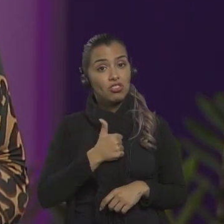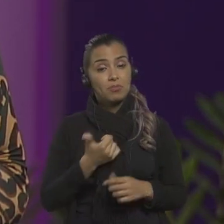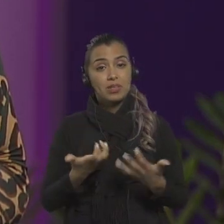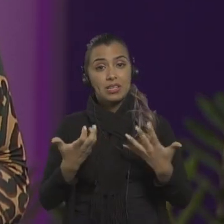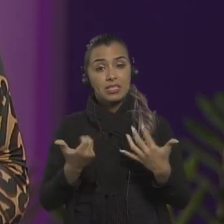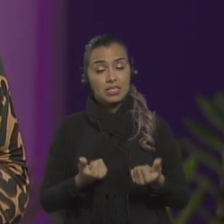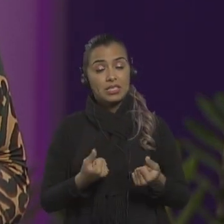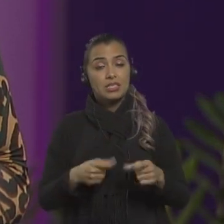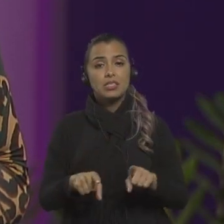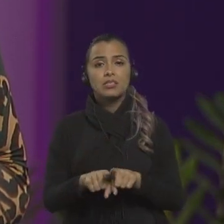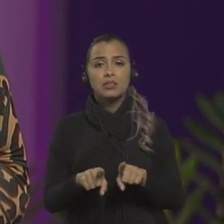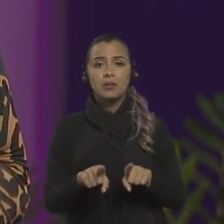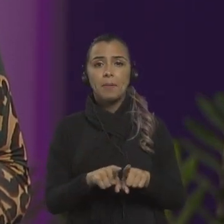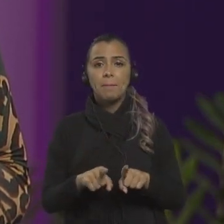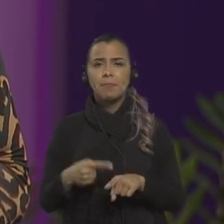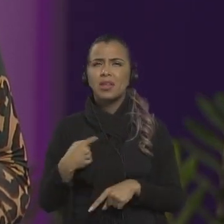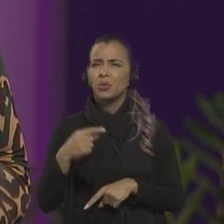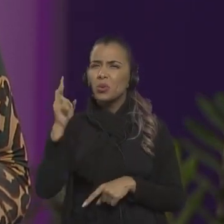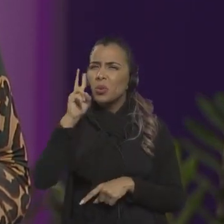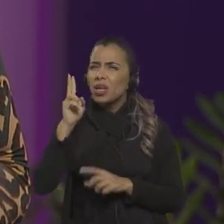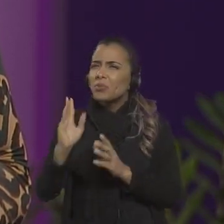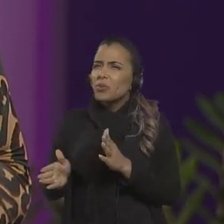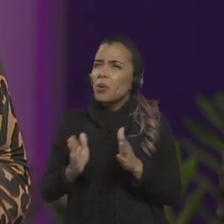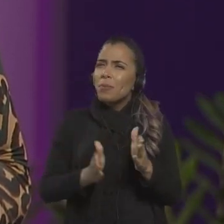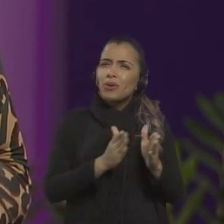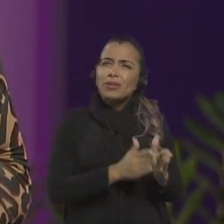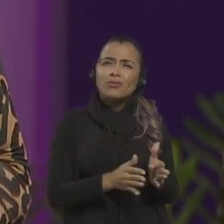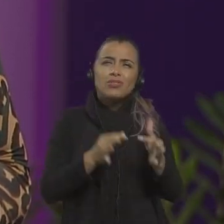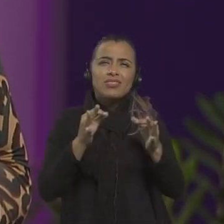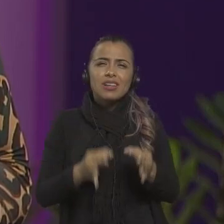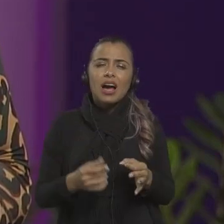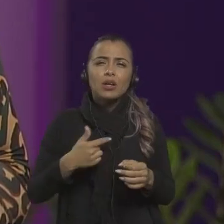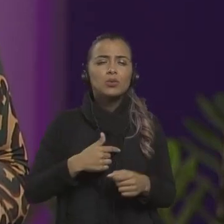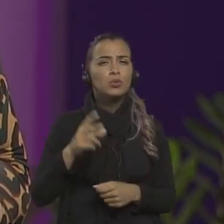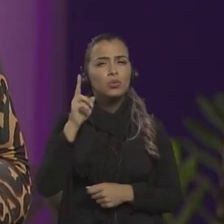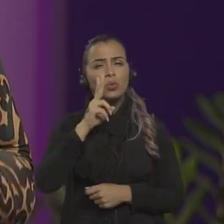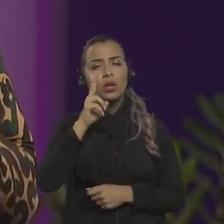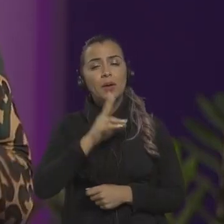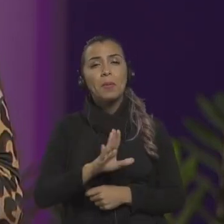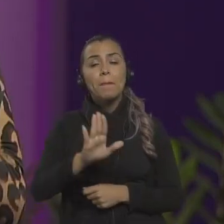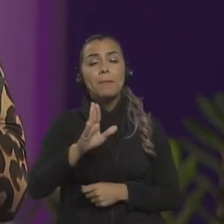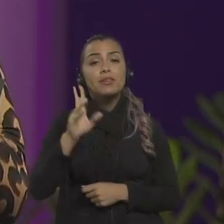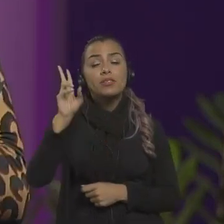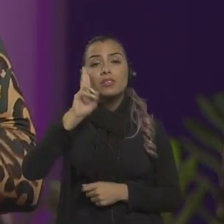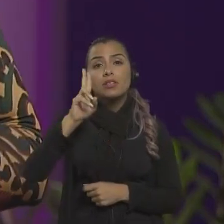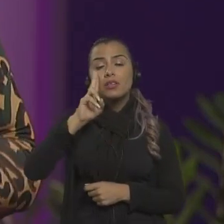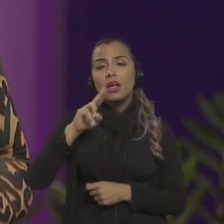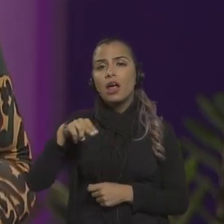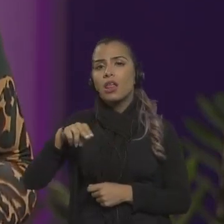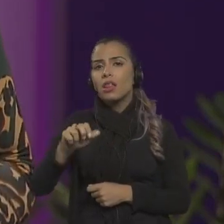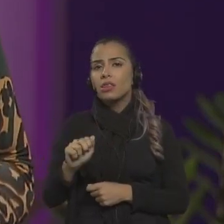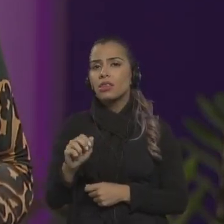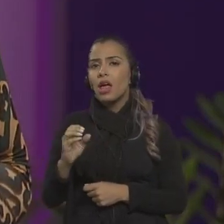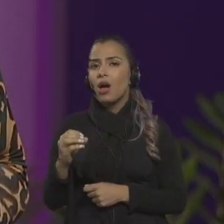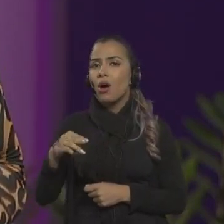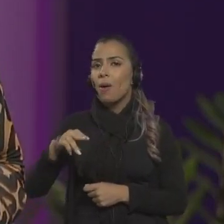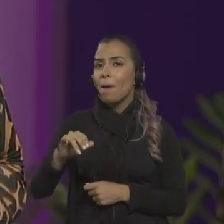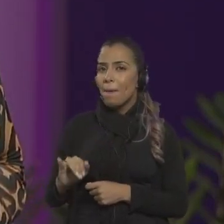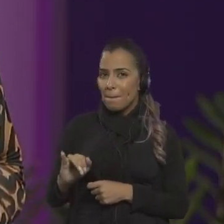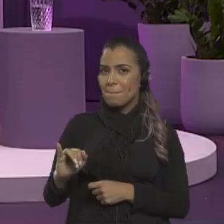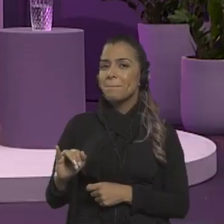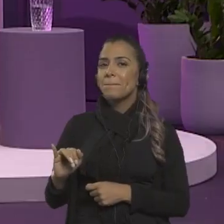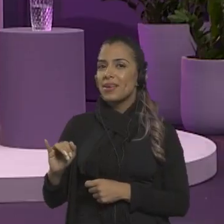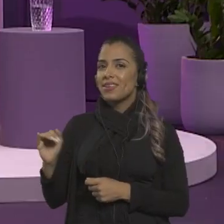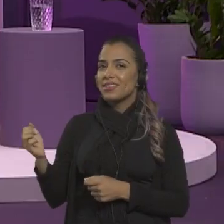Eu não me lembro do meu processo, mas eu me lembro o exato dia em que eu vi a Naomi Campbell na passarela. Ah, você me falou isso lá atrás, eu